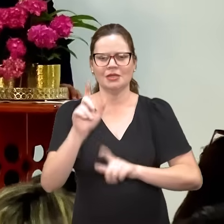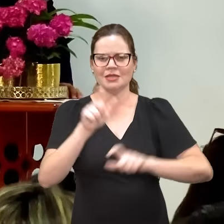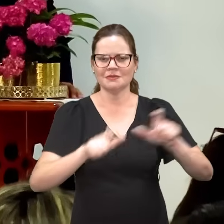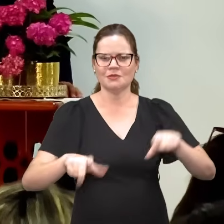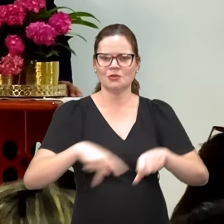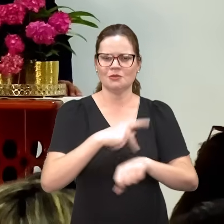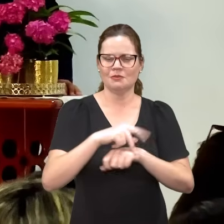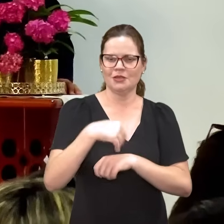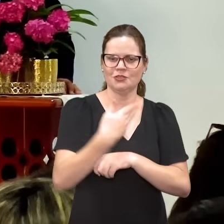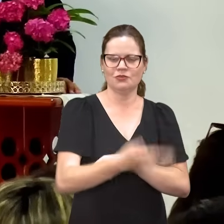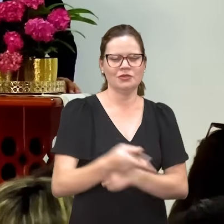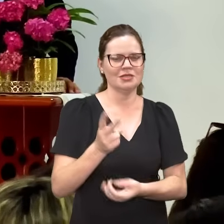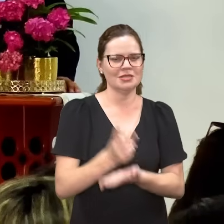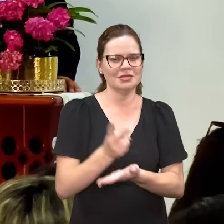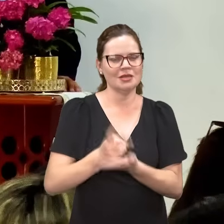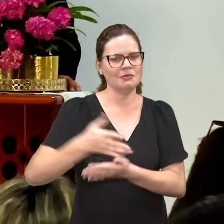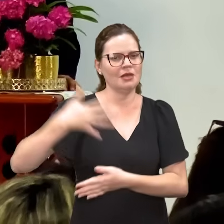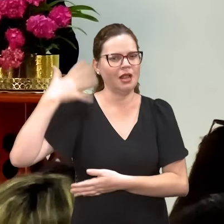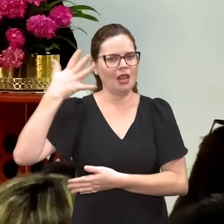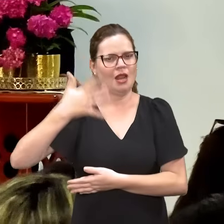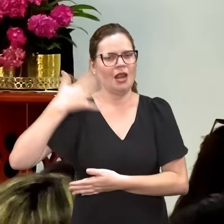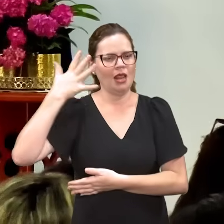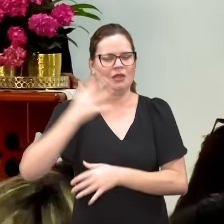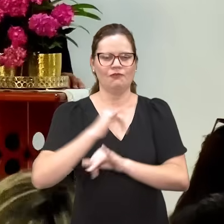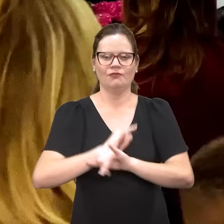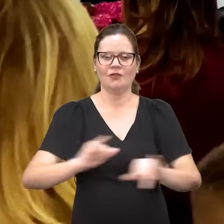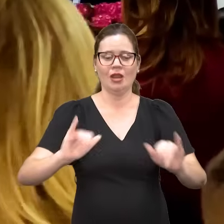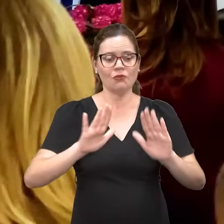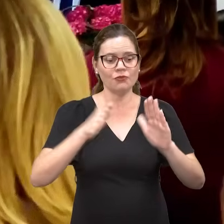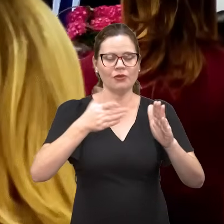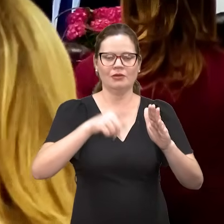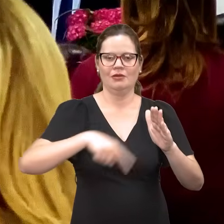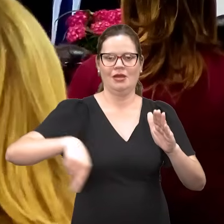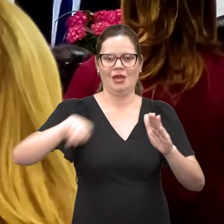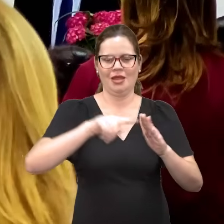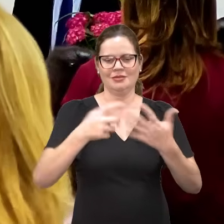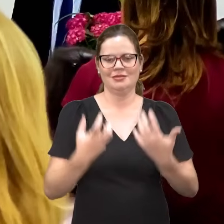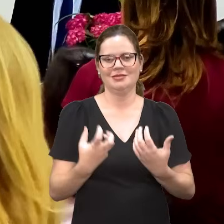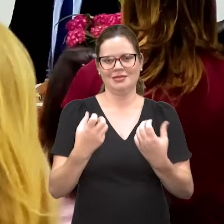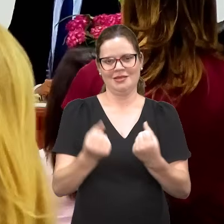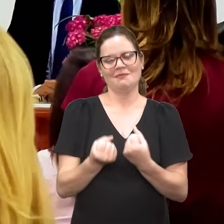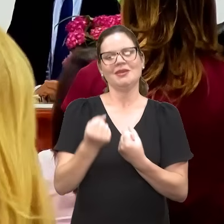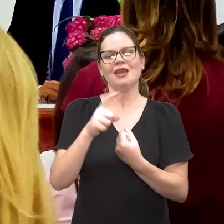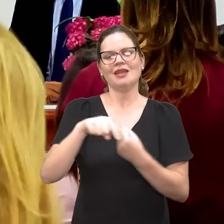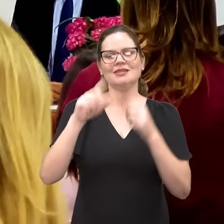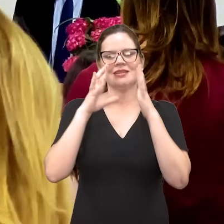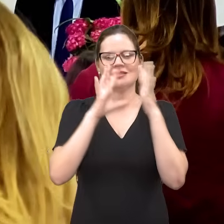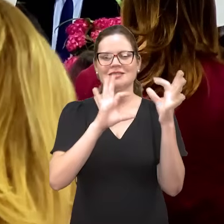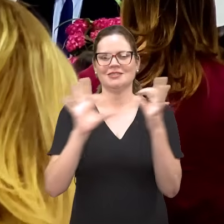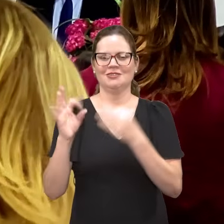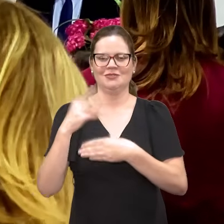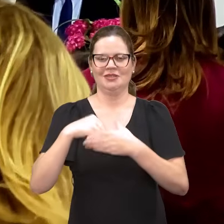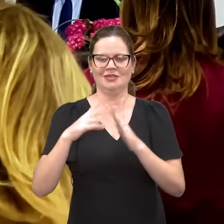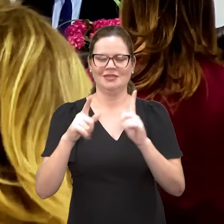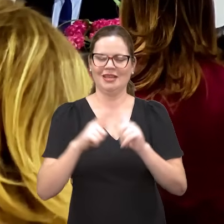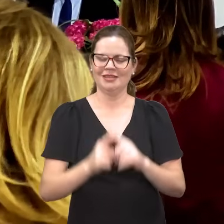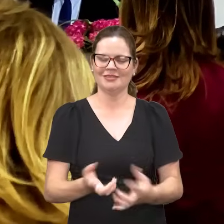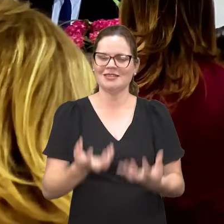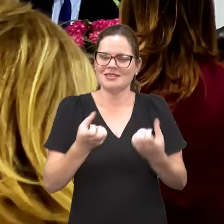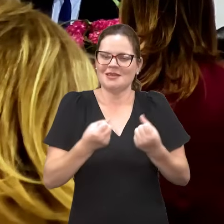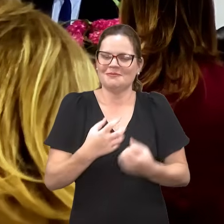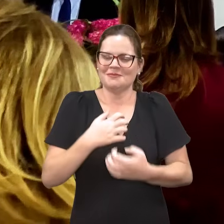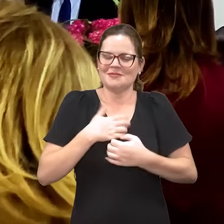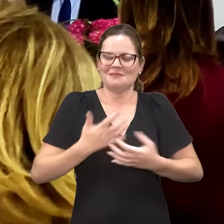suas mensagens e palavras direcionadas em inúmeros momentos, eram recebidas nas igrejas com carinho e alegria.